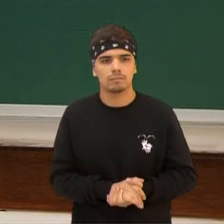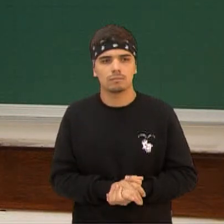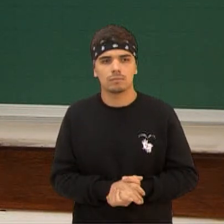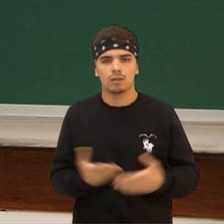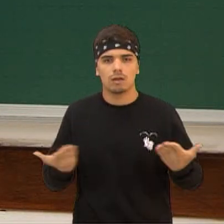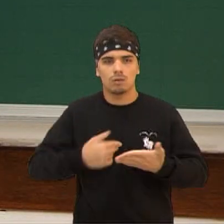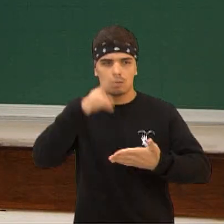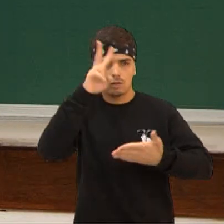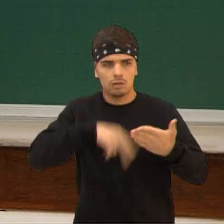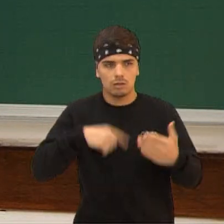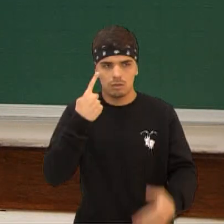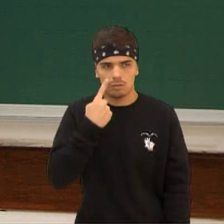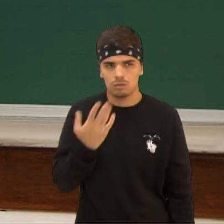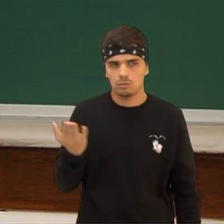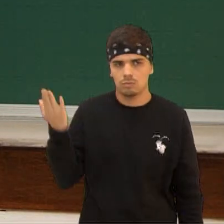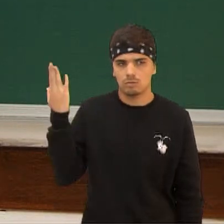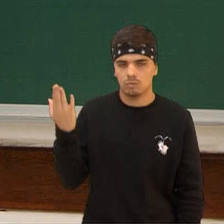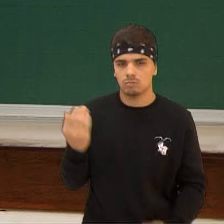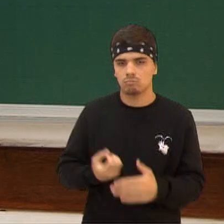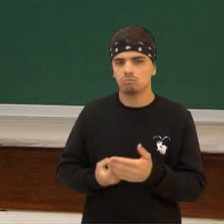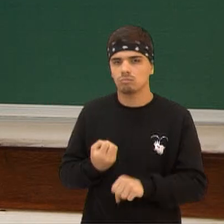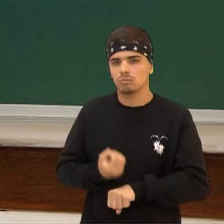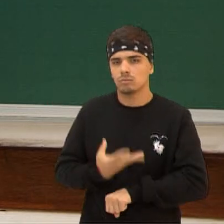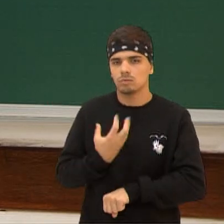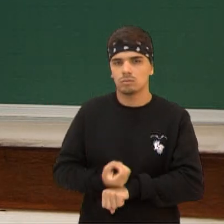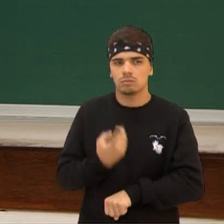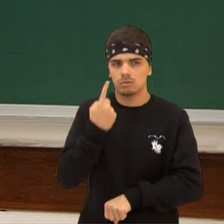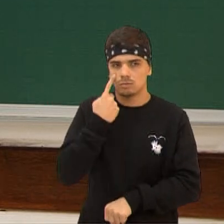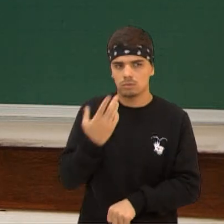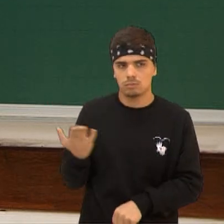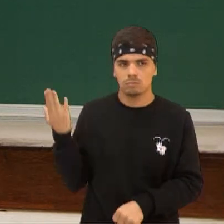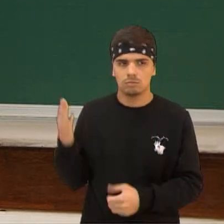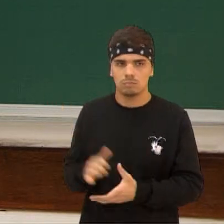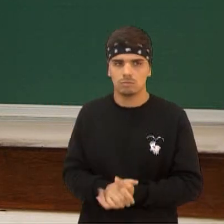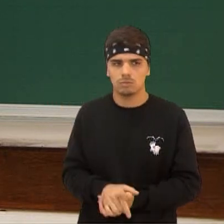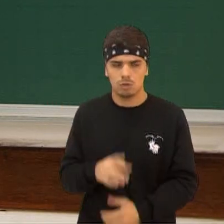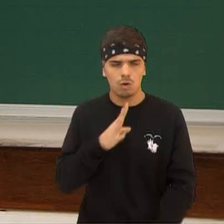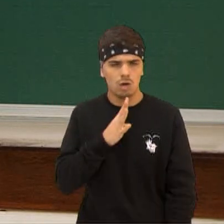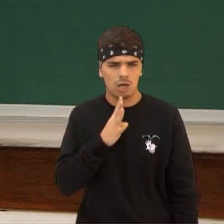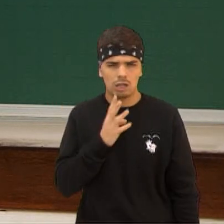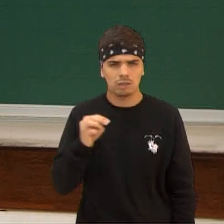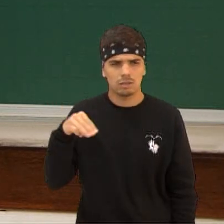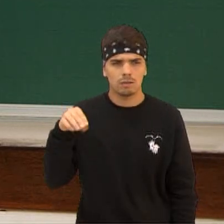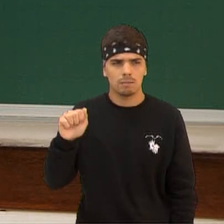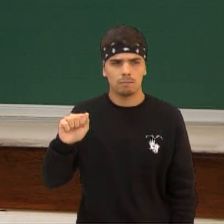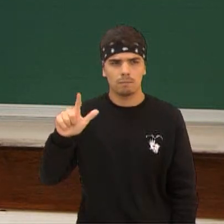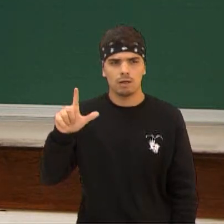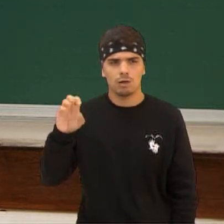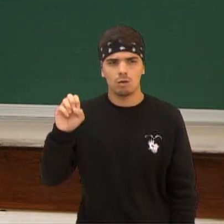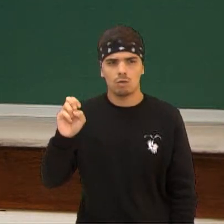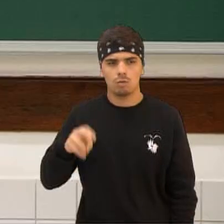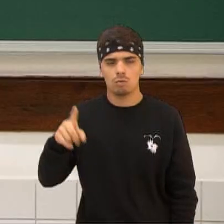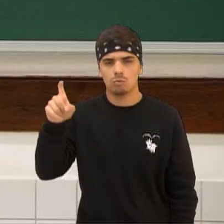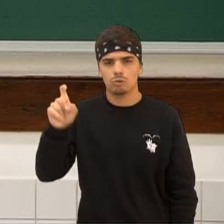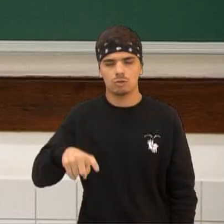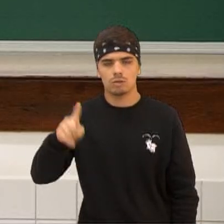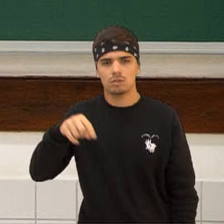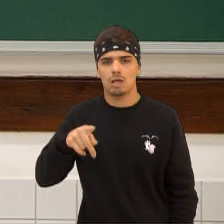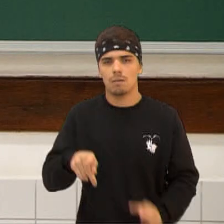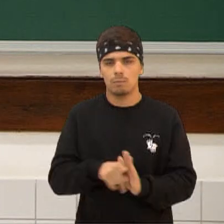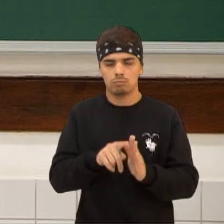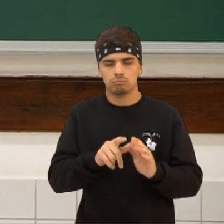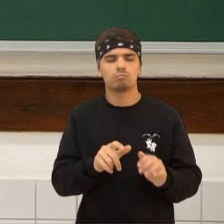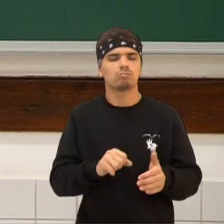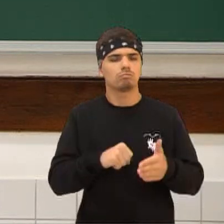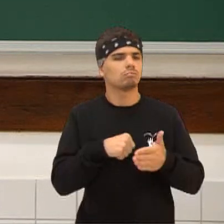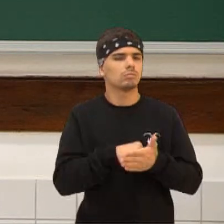Vamos ler esse poema? Esse poema é de Malcolm X. Você conhece Malcolm X? Já ouviu falar? Malcolm X também foi um